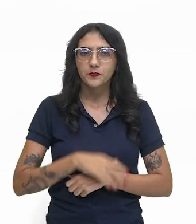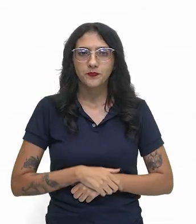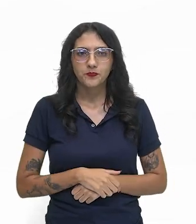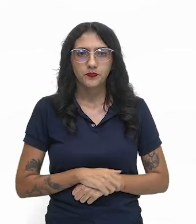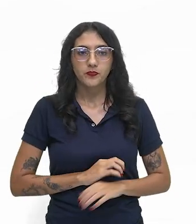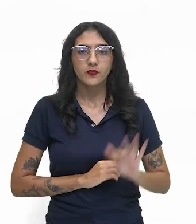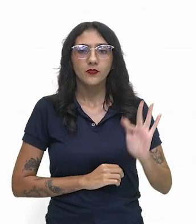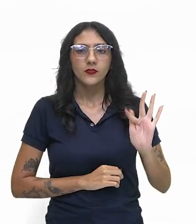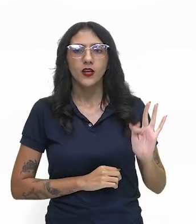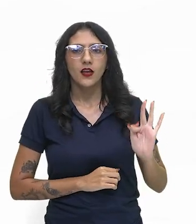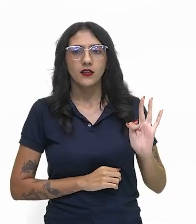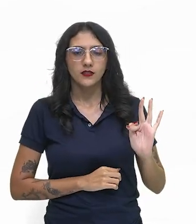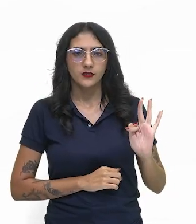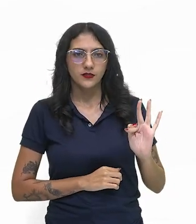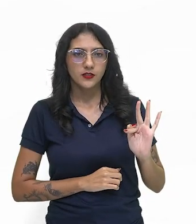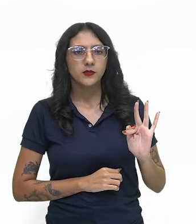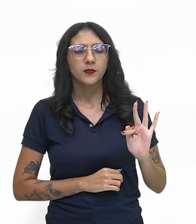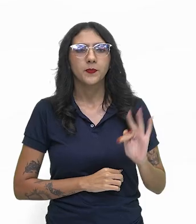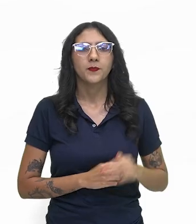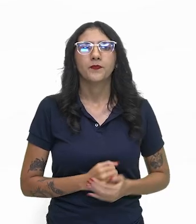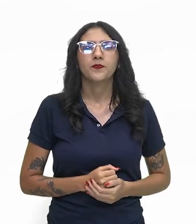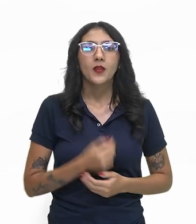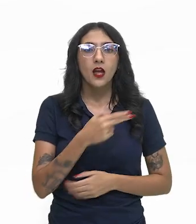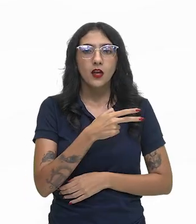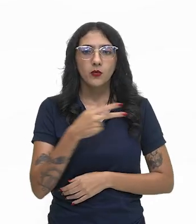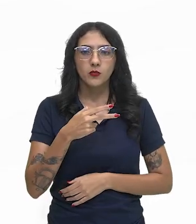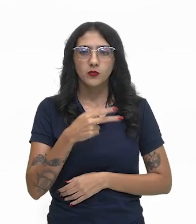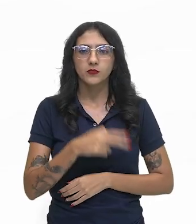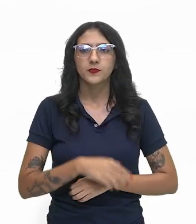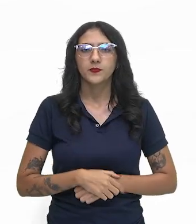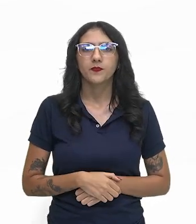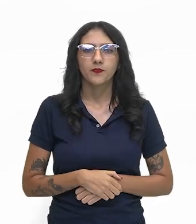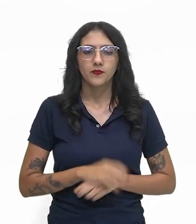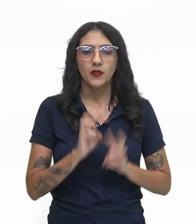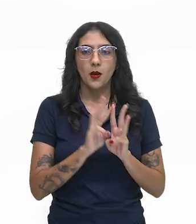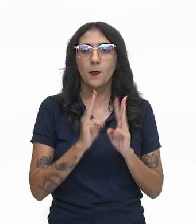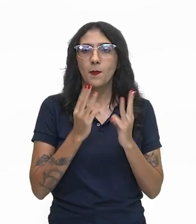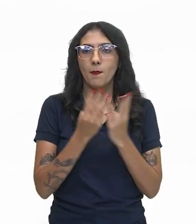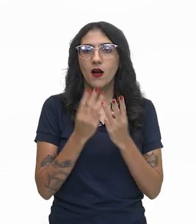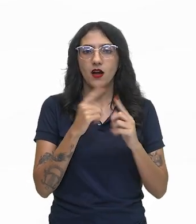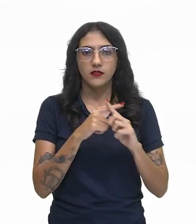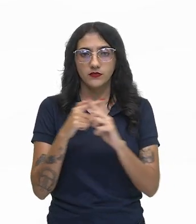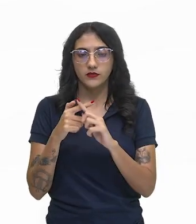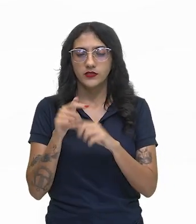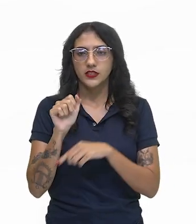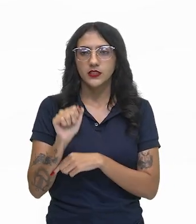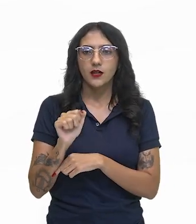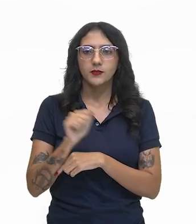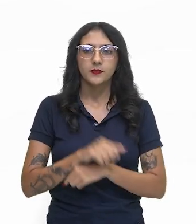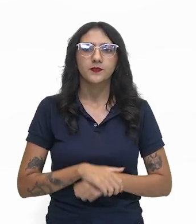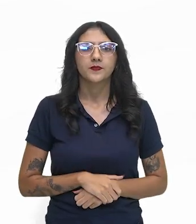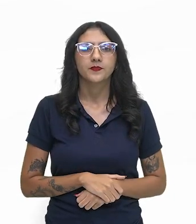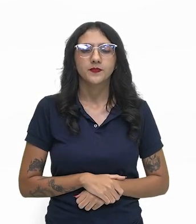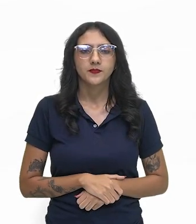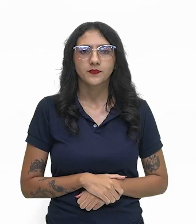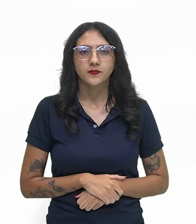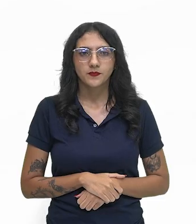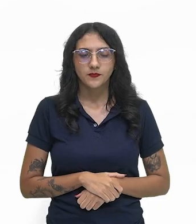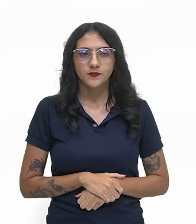Força resultante ou força vai ser igual massa vezes a aceleração.